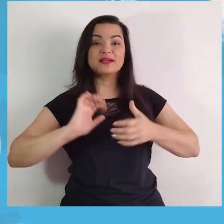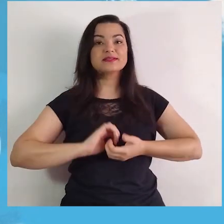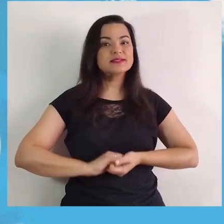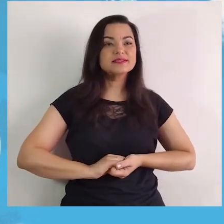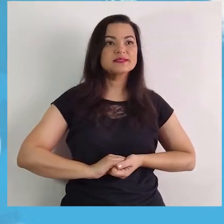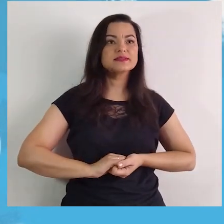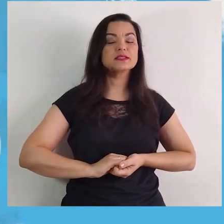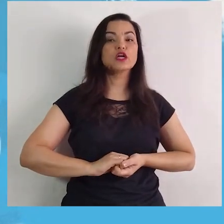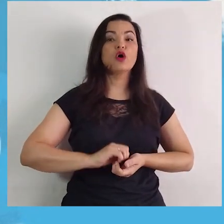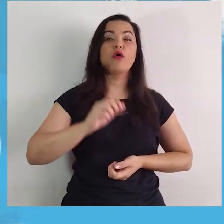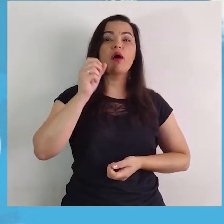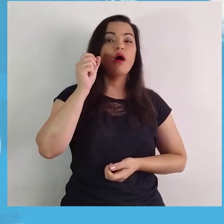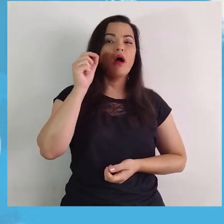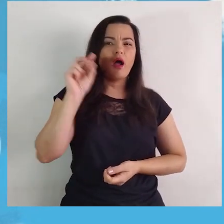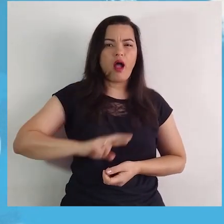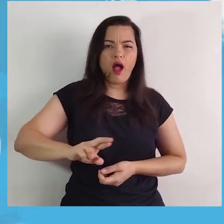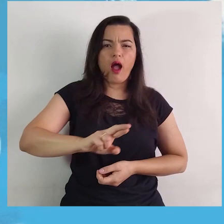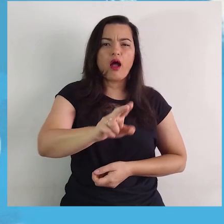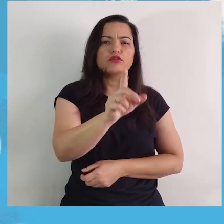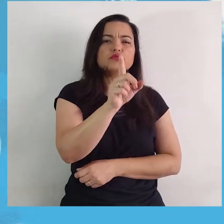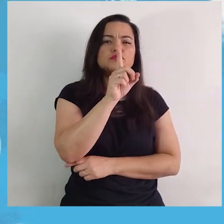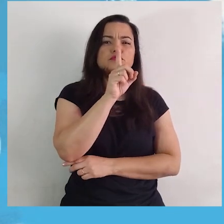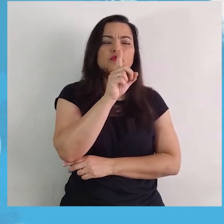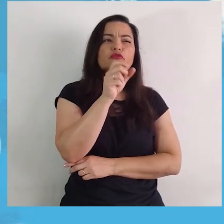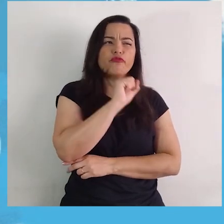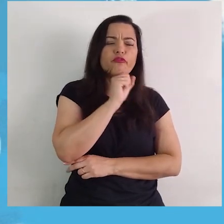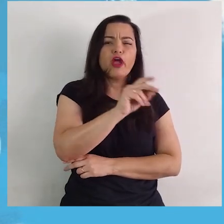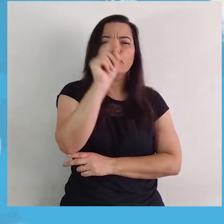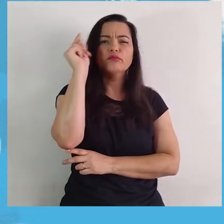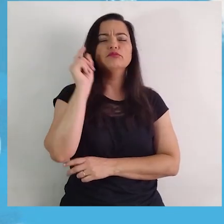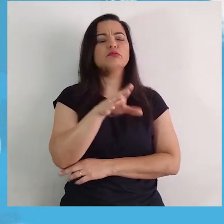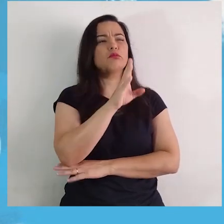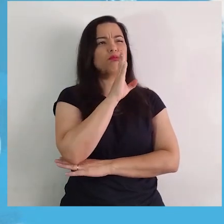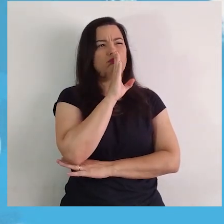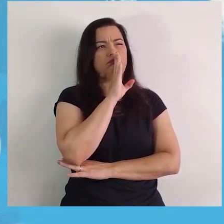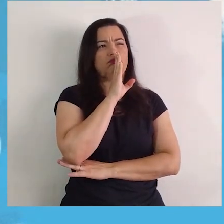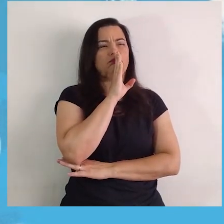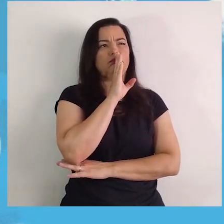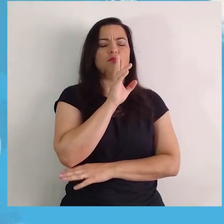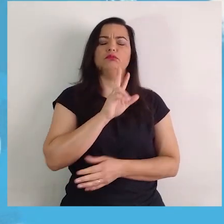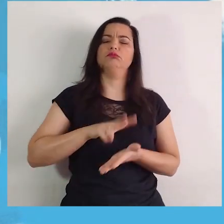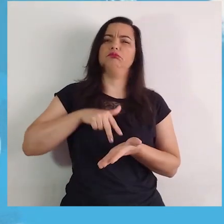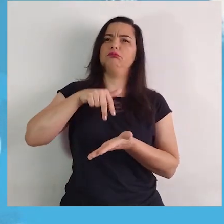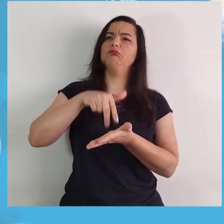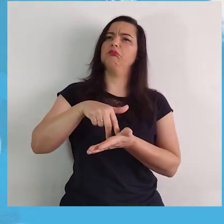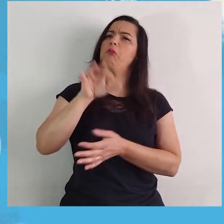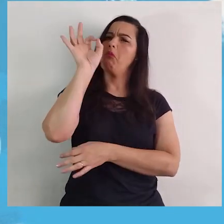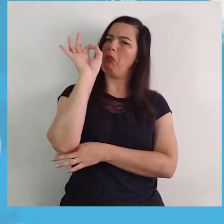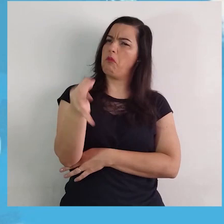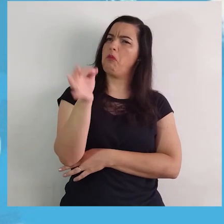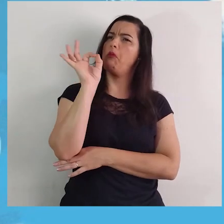Vendo aquilo, um velho rato que tinha permanecido calado levantou-se de seu canto e disse: "O plano